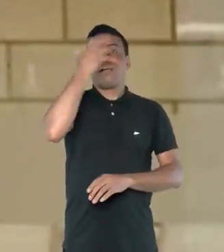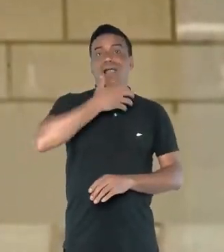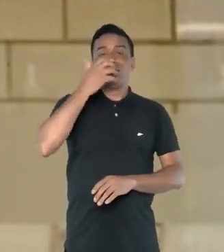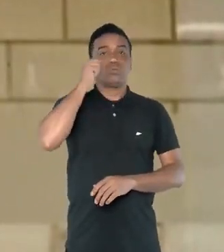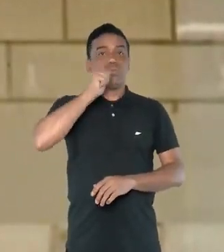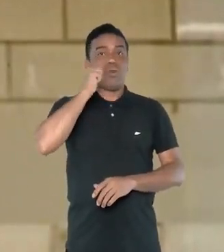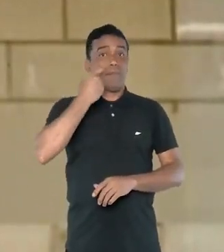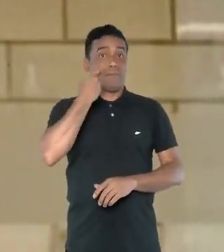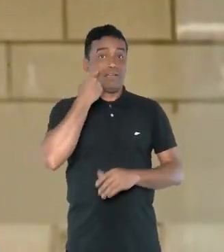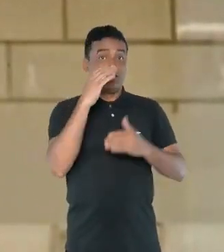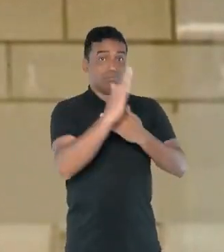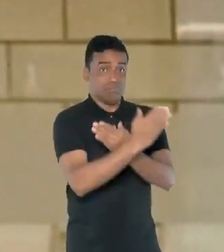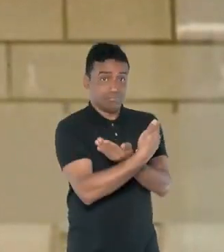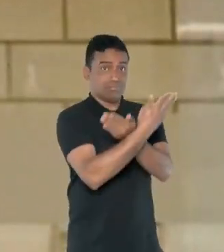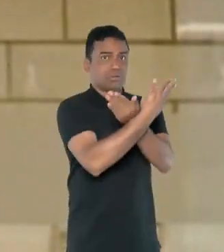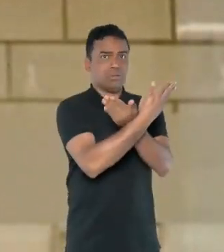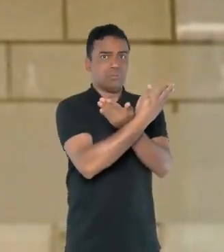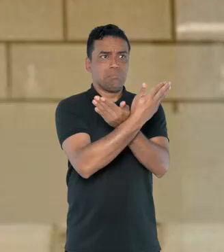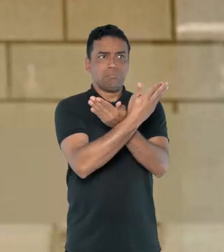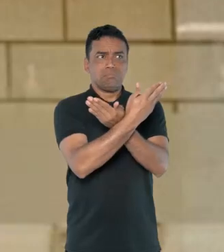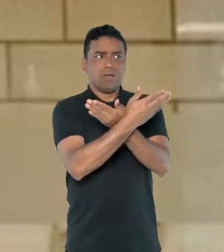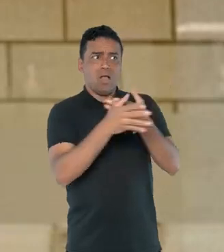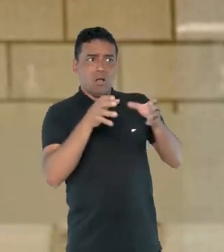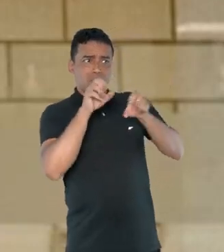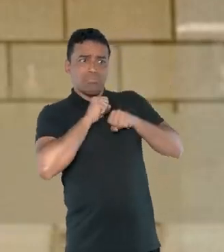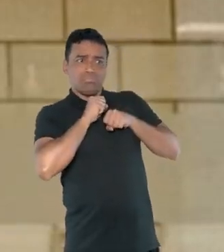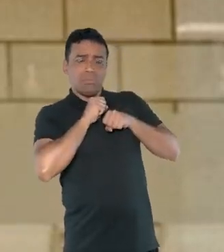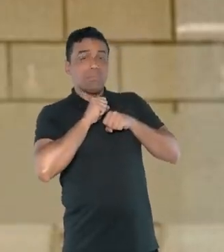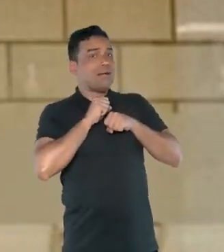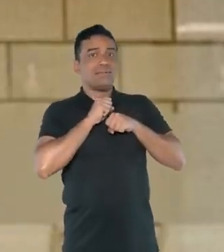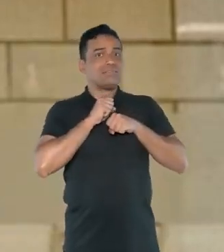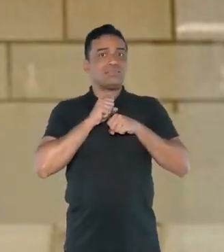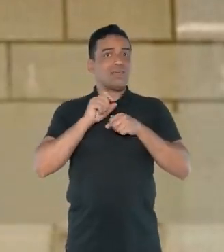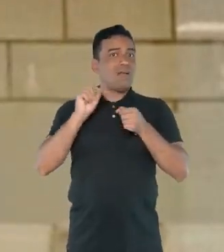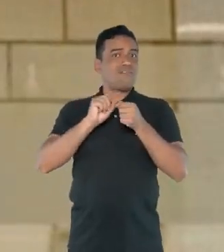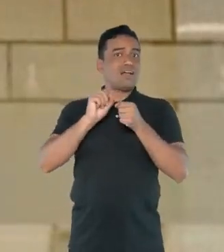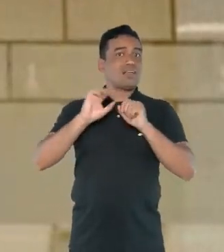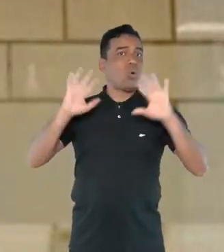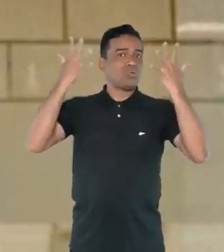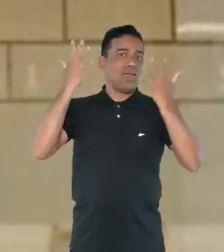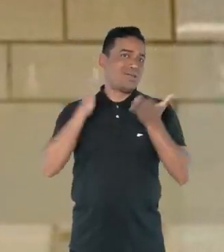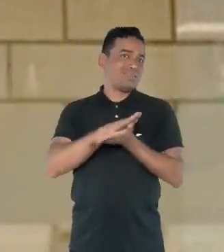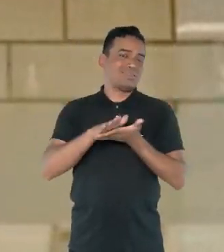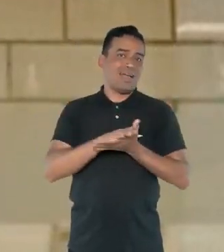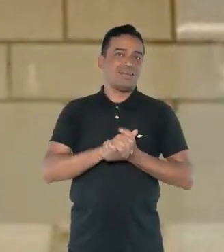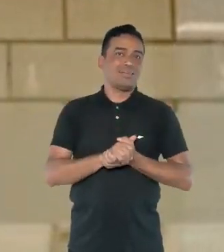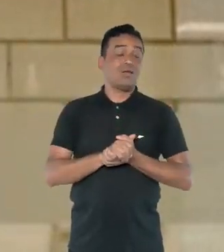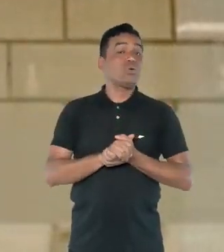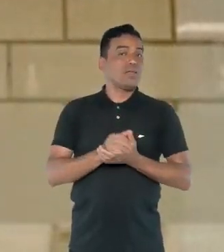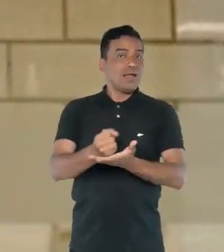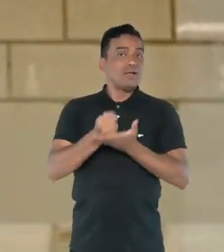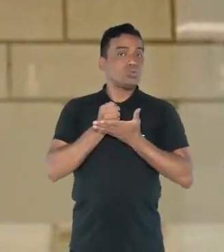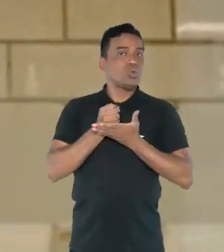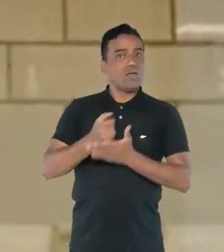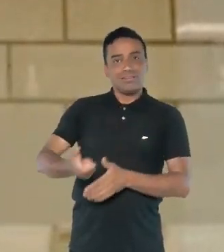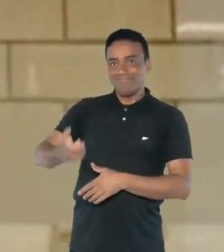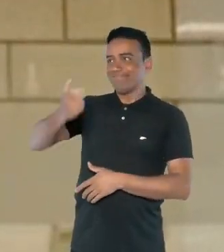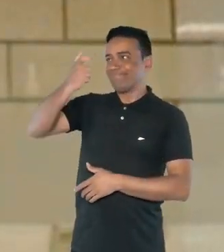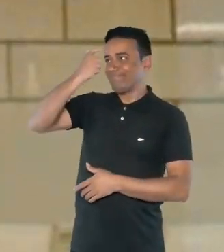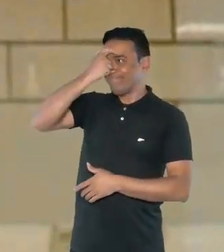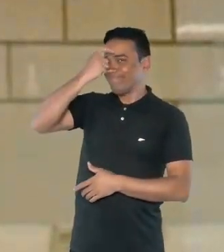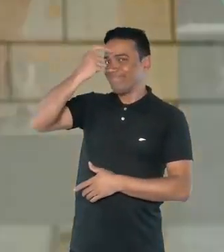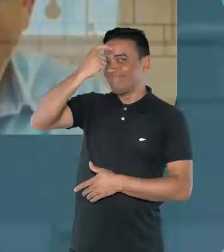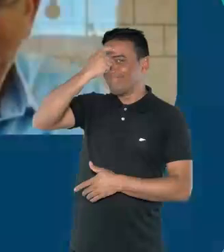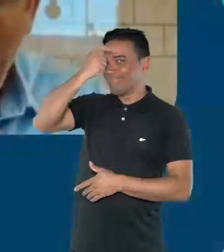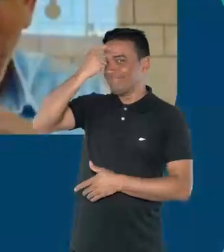acontece. Qual é a faculdade que o ajudou a realizar a paixão? A razão. A